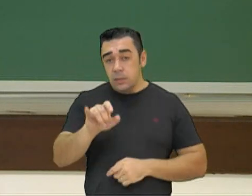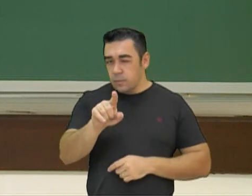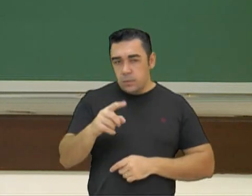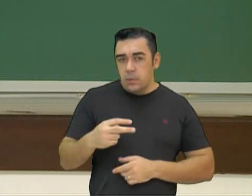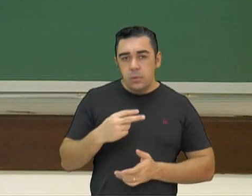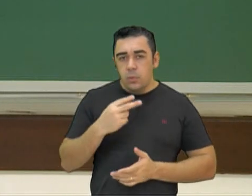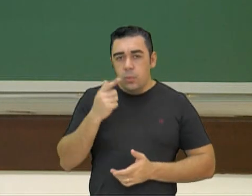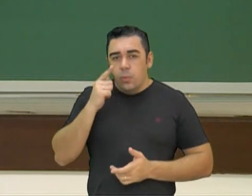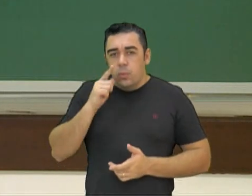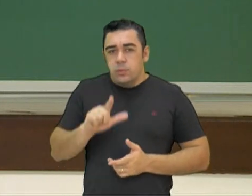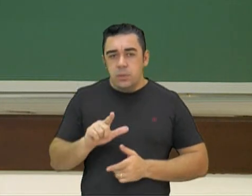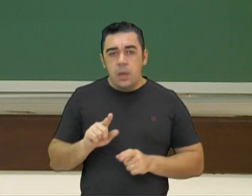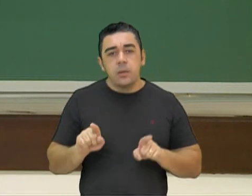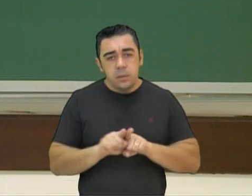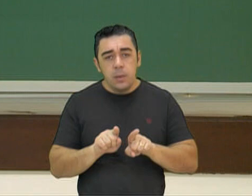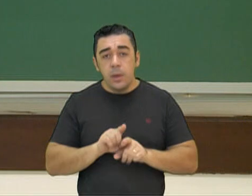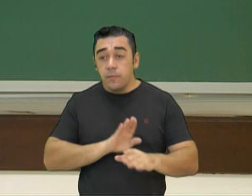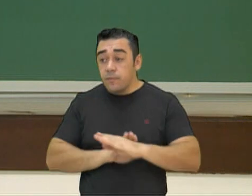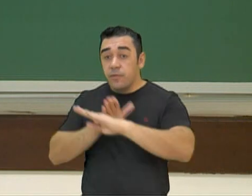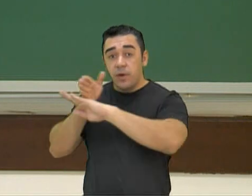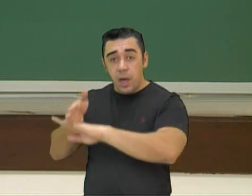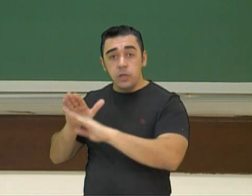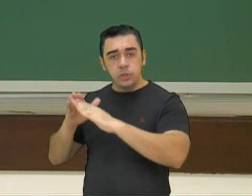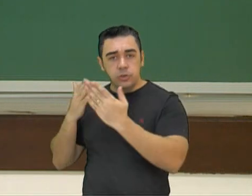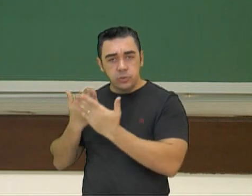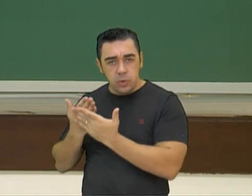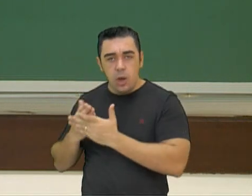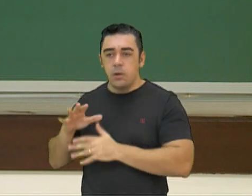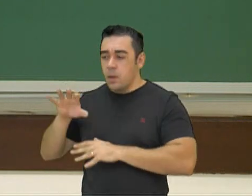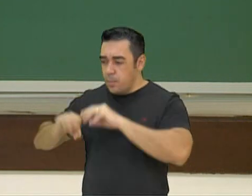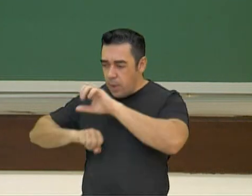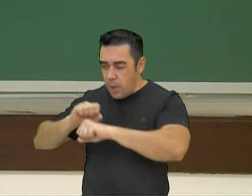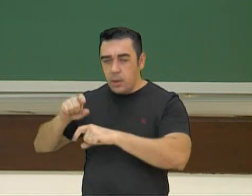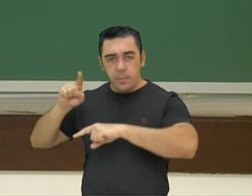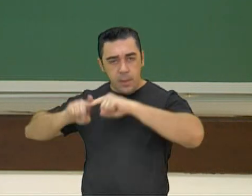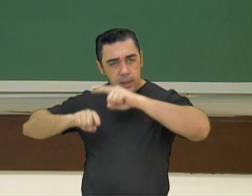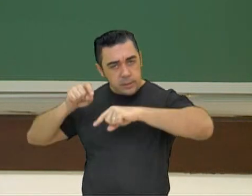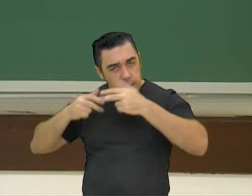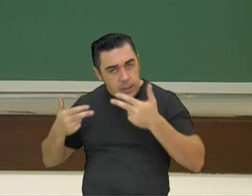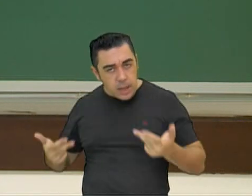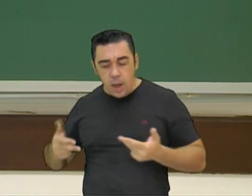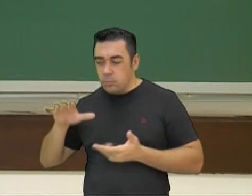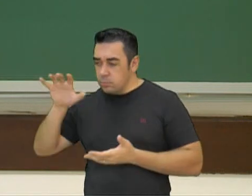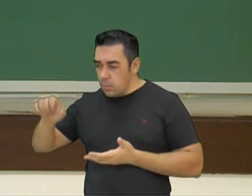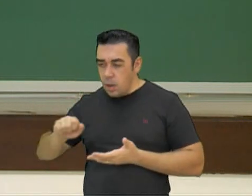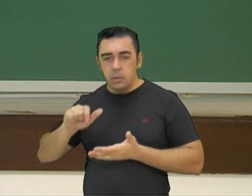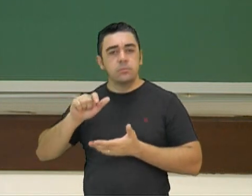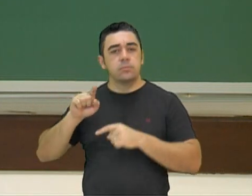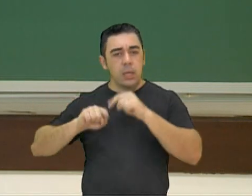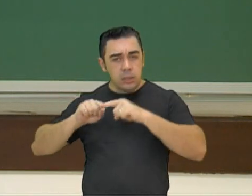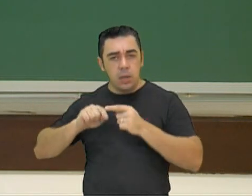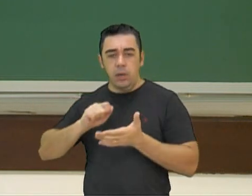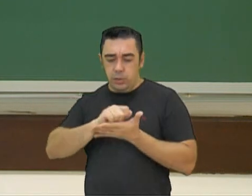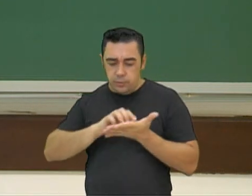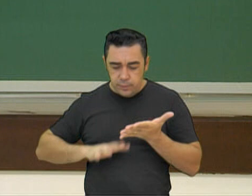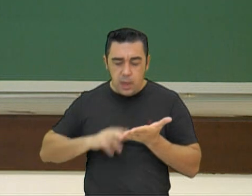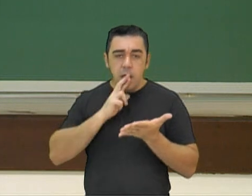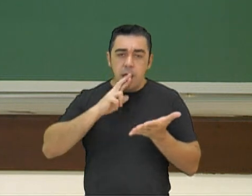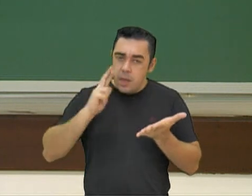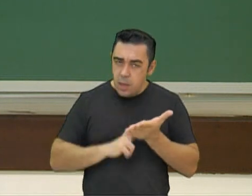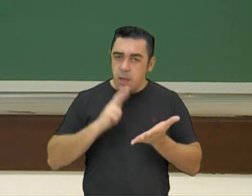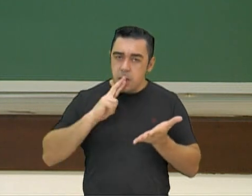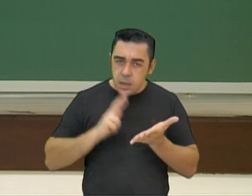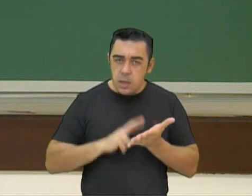né, também fica disponível na escola para você pegar fisicamente, né? Ou seja, impresso essas atividades e depois você retornar,